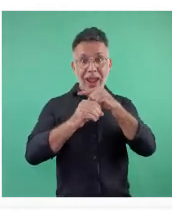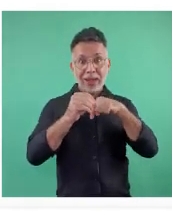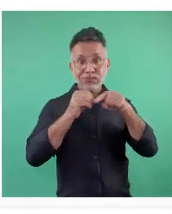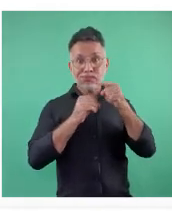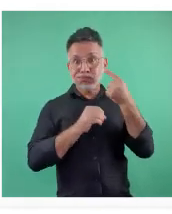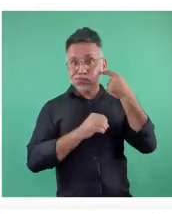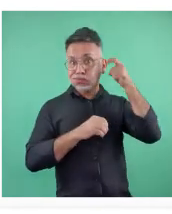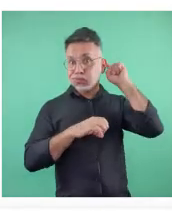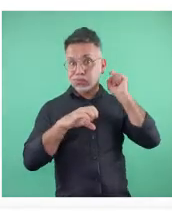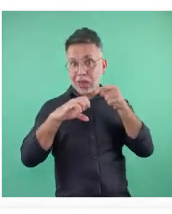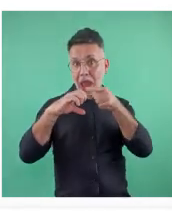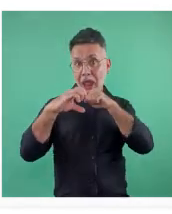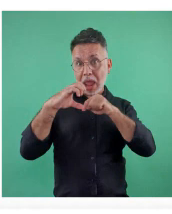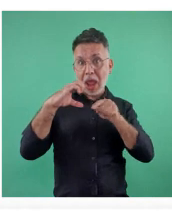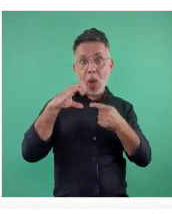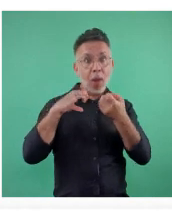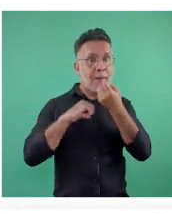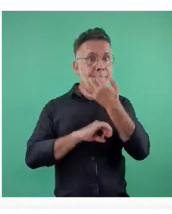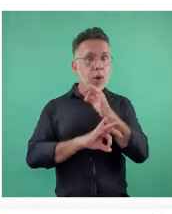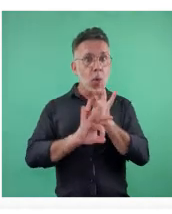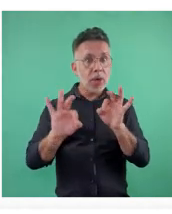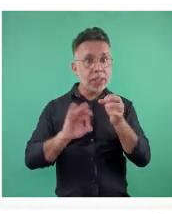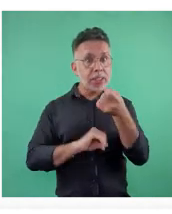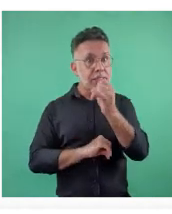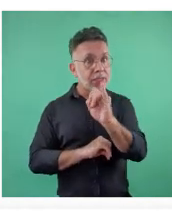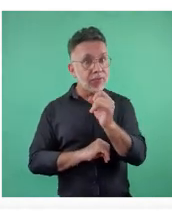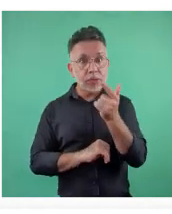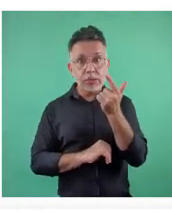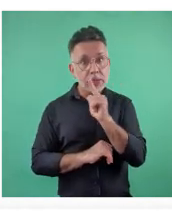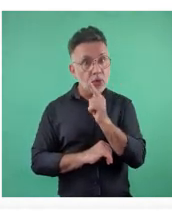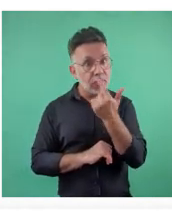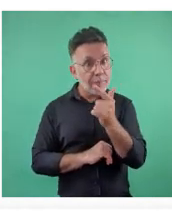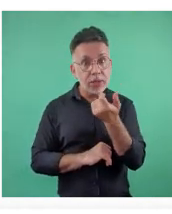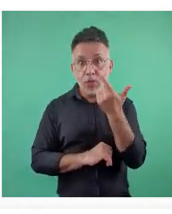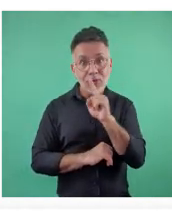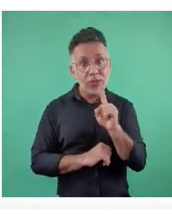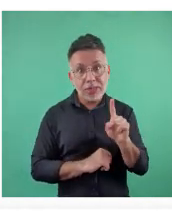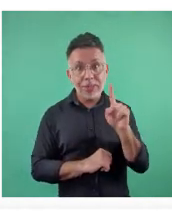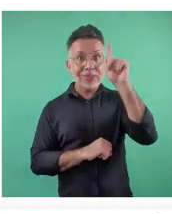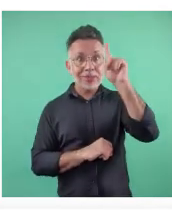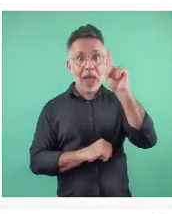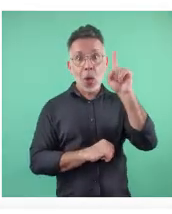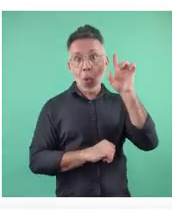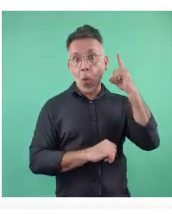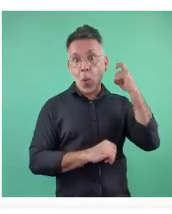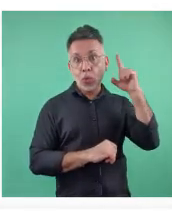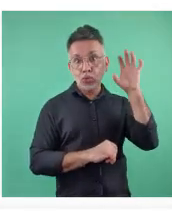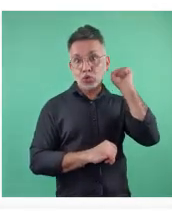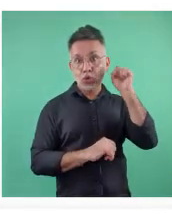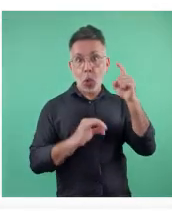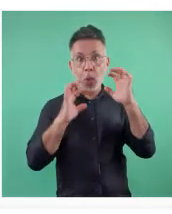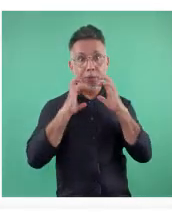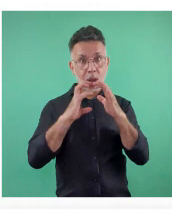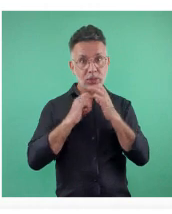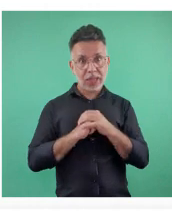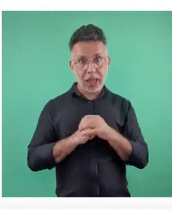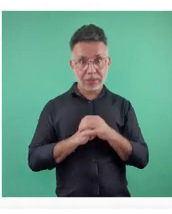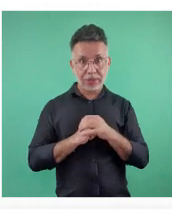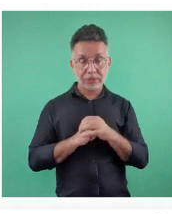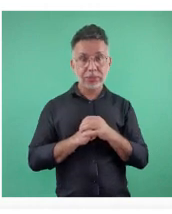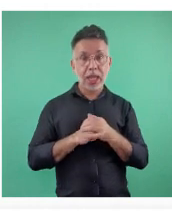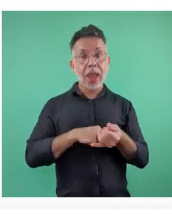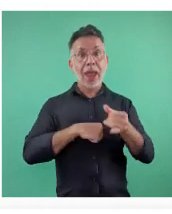a parte da audição. Você tem que ter as células do ouvido boas. Se elas não estiverem boas, você não vai conseguir mandar o som para